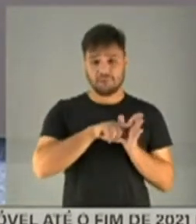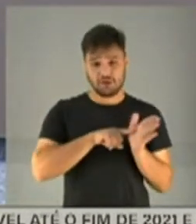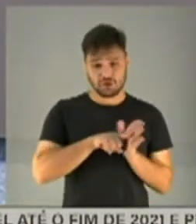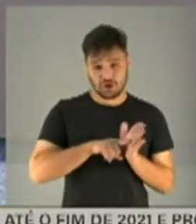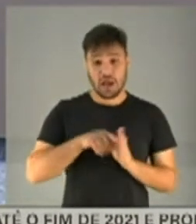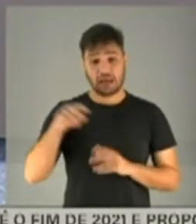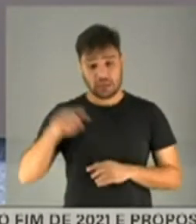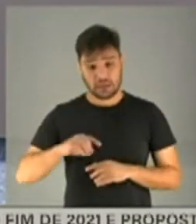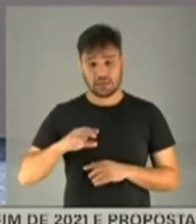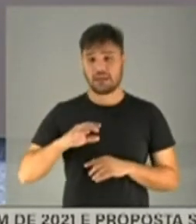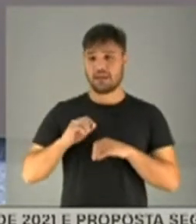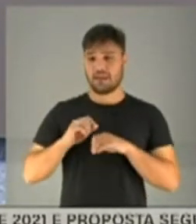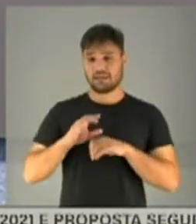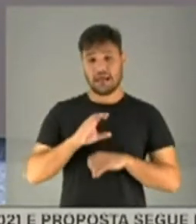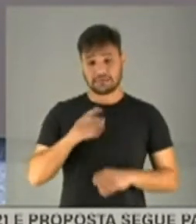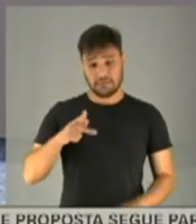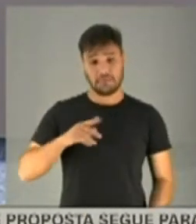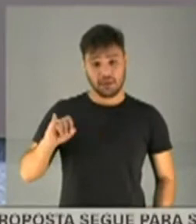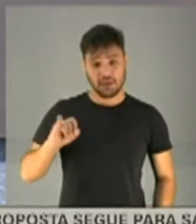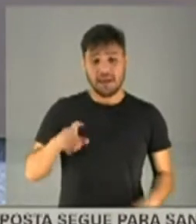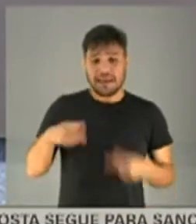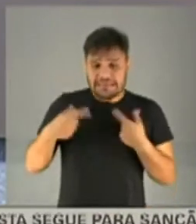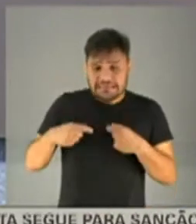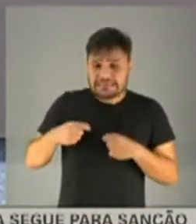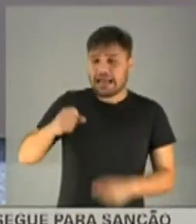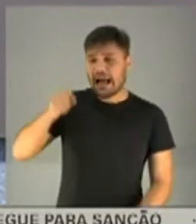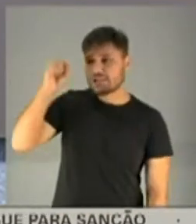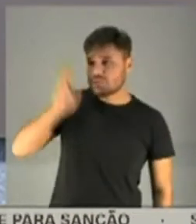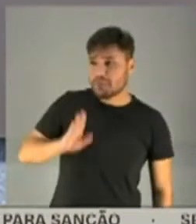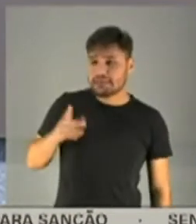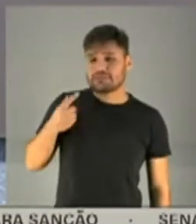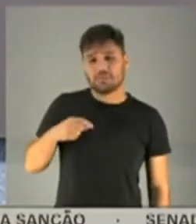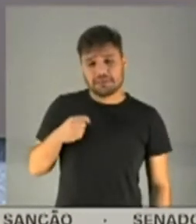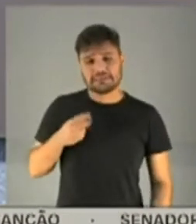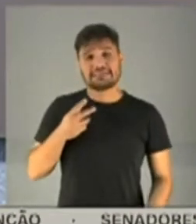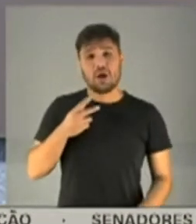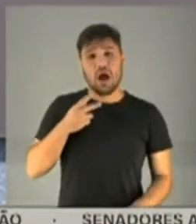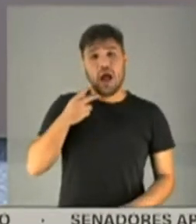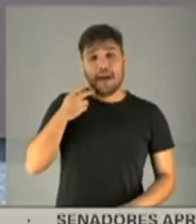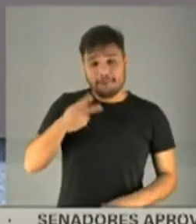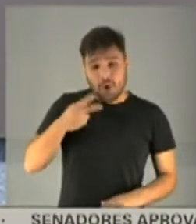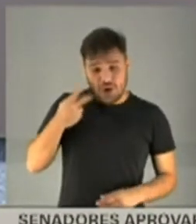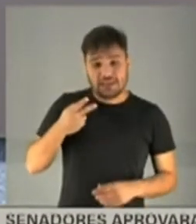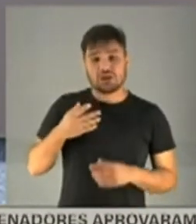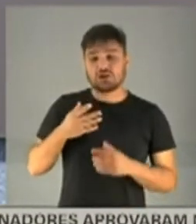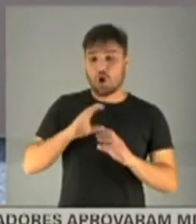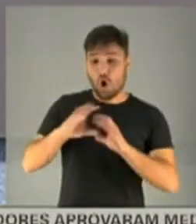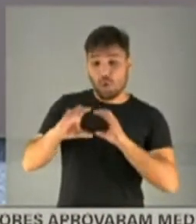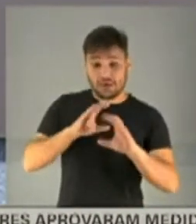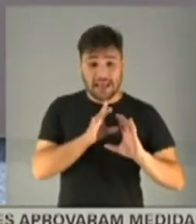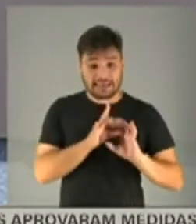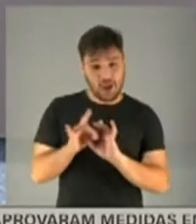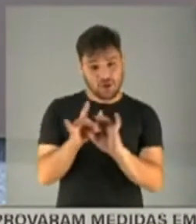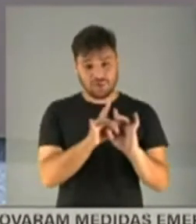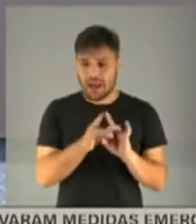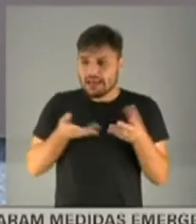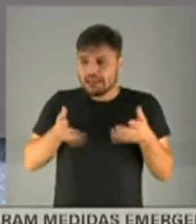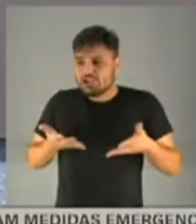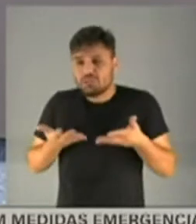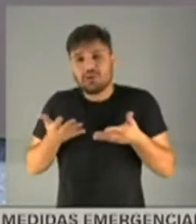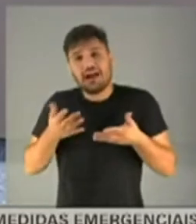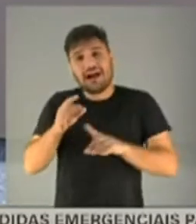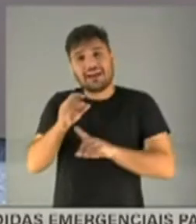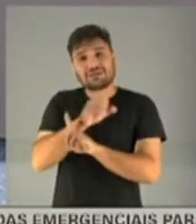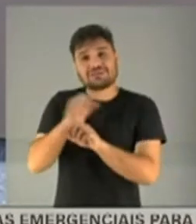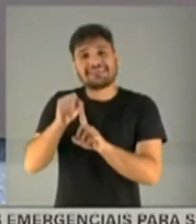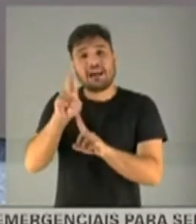comissão parlamentar, a necessidade que o país tinha de uma política de comunicação unificada, estimulando a população a usar máscara,